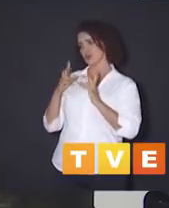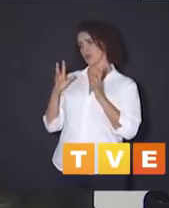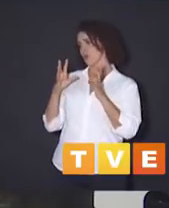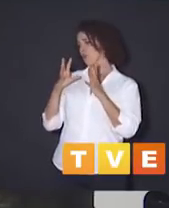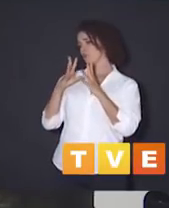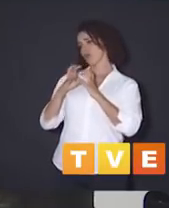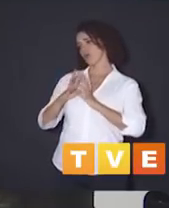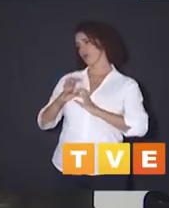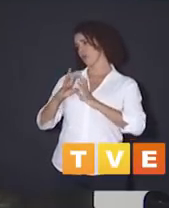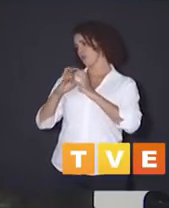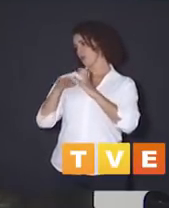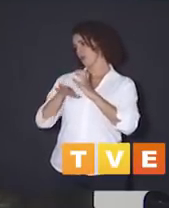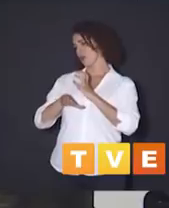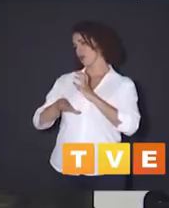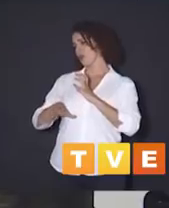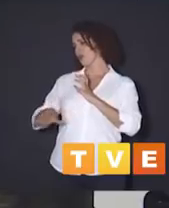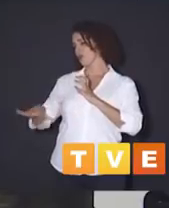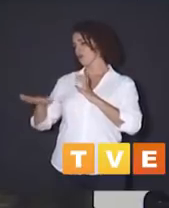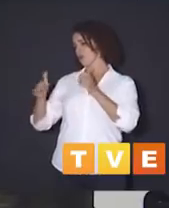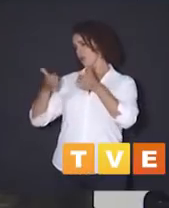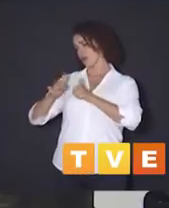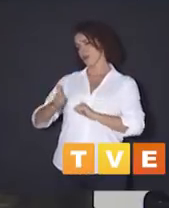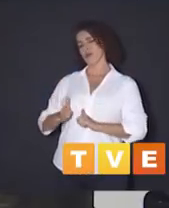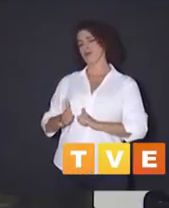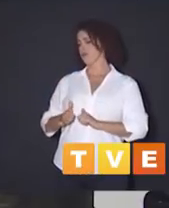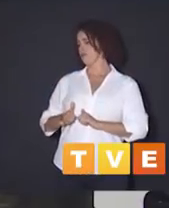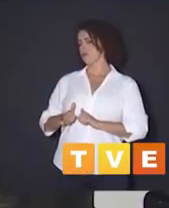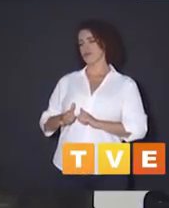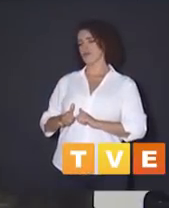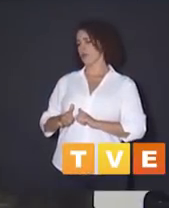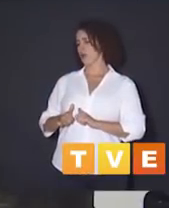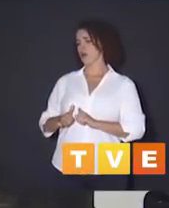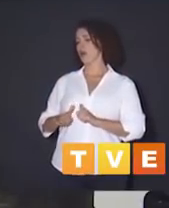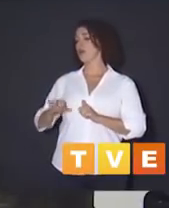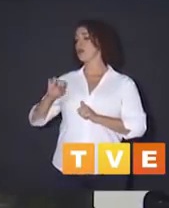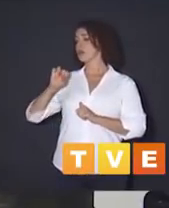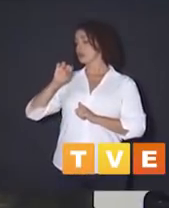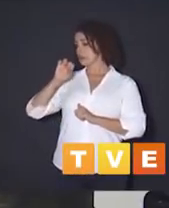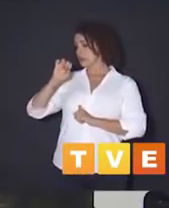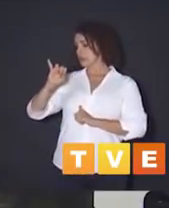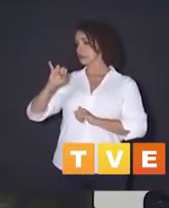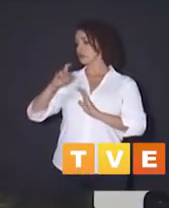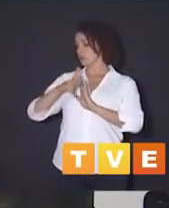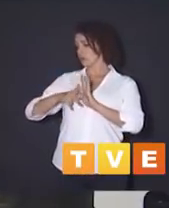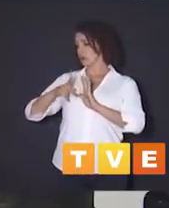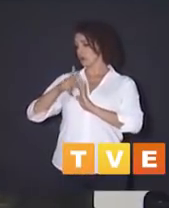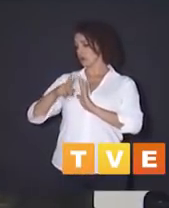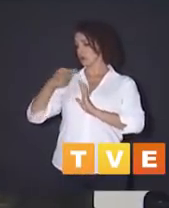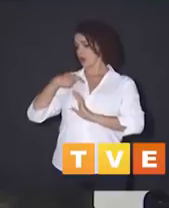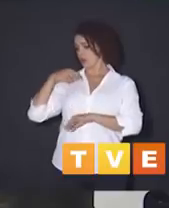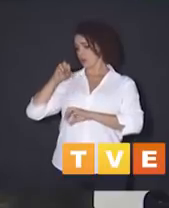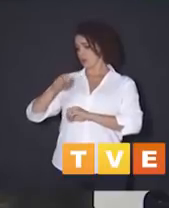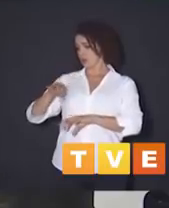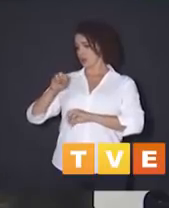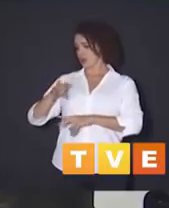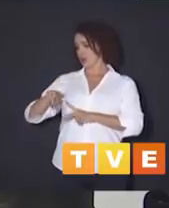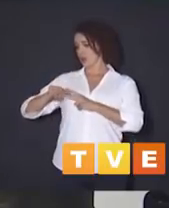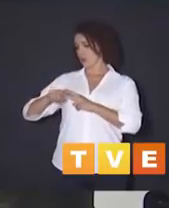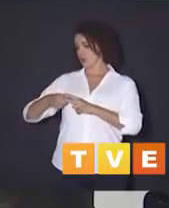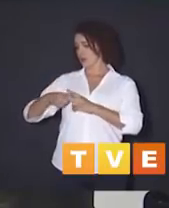candomblé não e se tiver que fazer um projeto que tenha uma aula de trabalho para eu ensinar consertar fogão